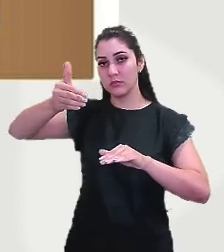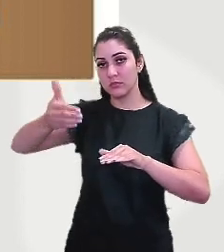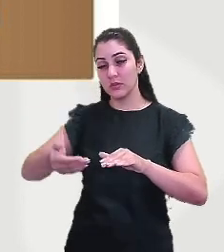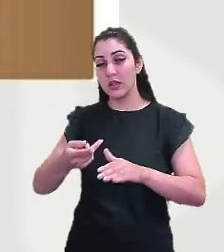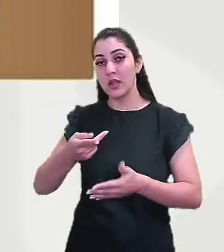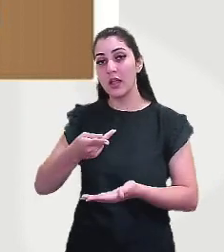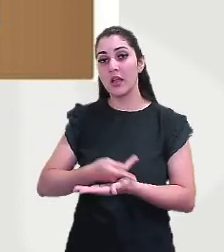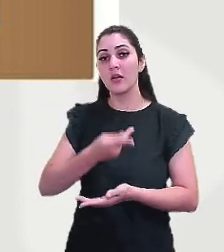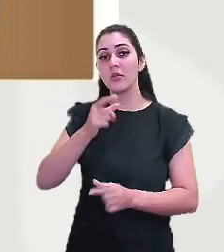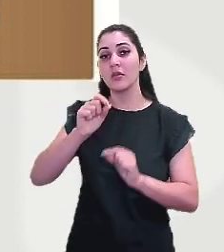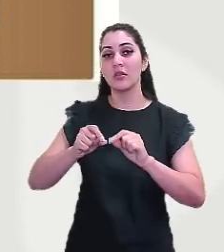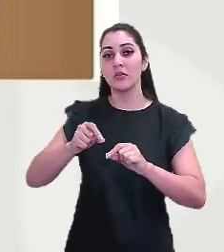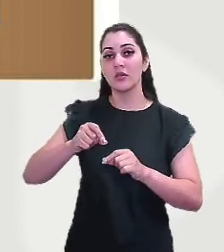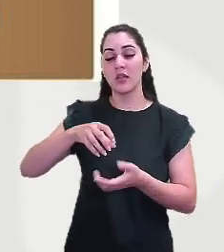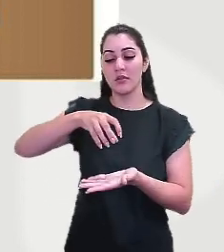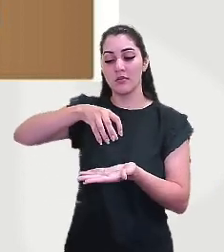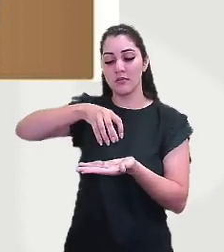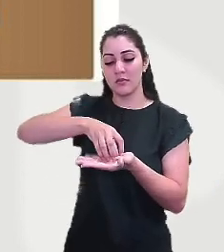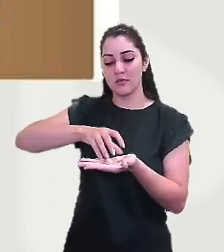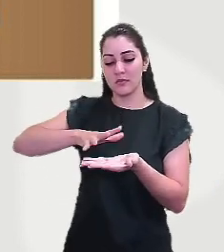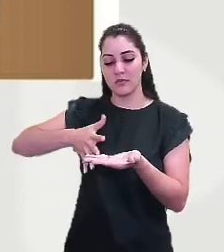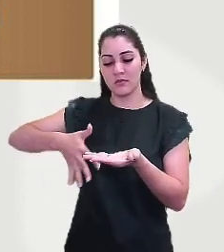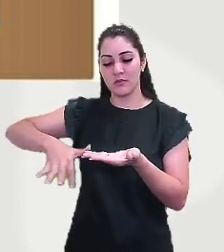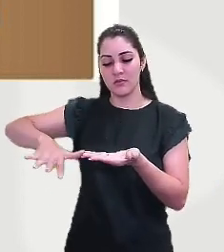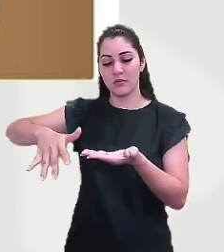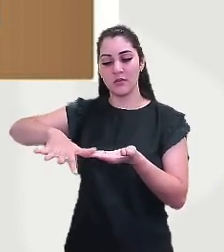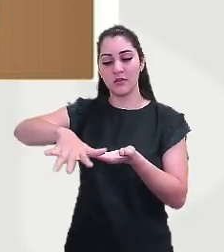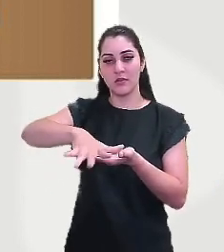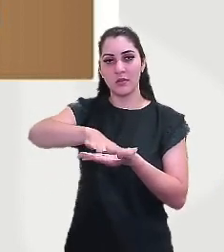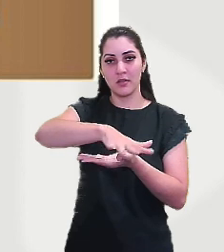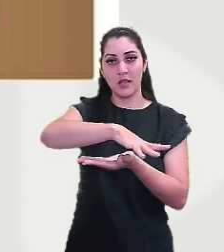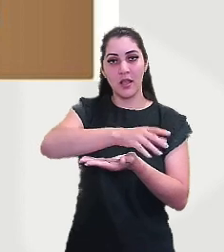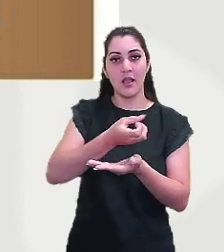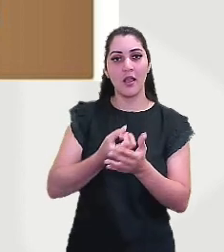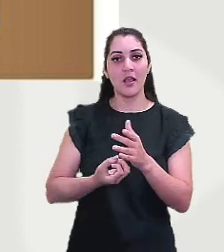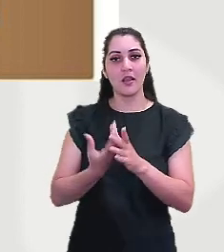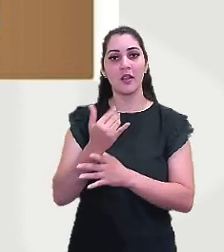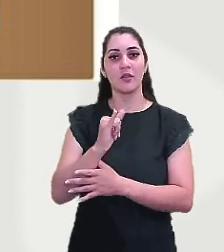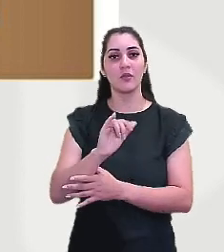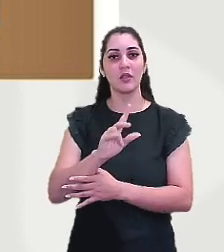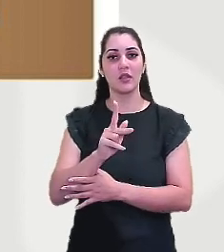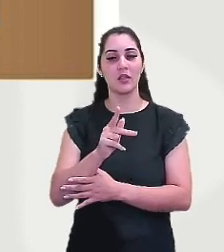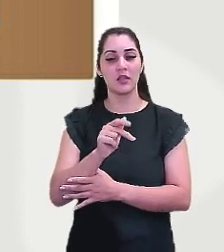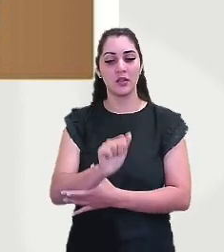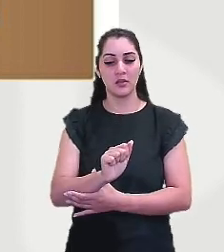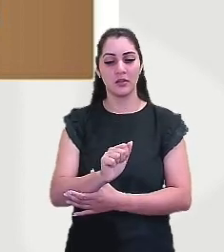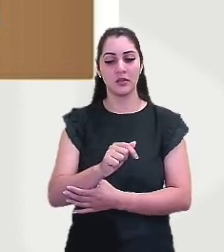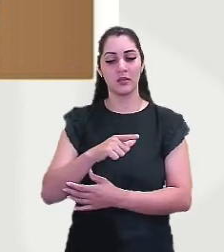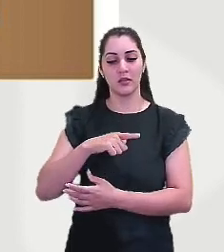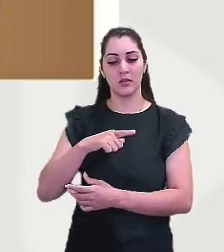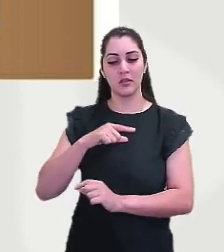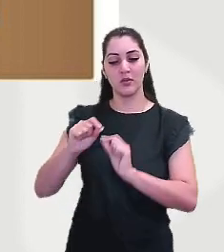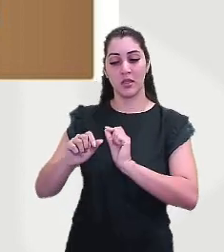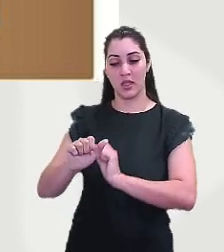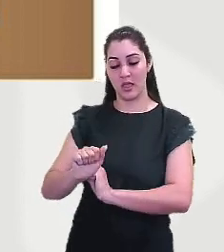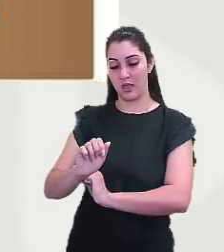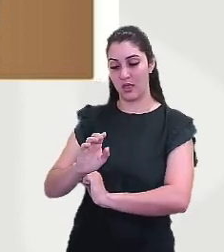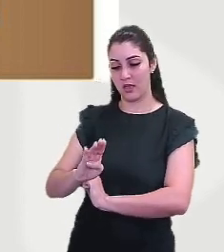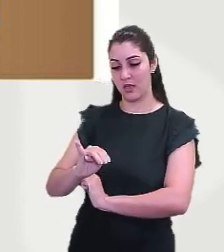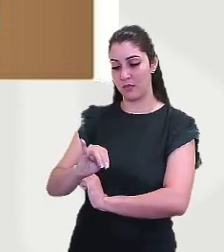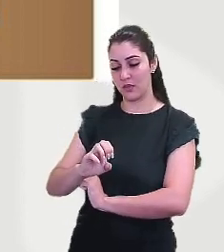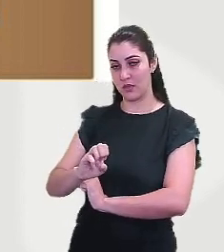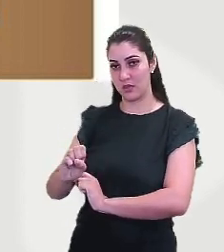né? E as fossas abissais, que ali está vendo, nós temos, né, as regiões mais profundas do planeta. A